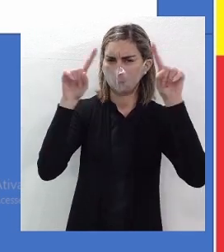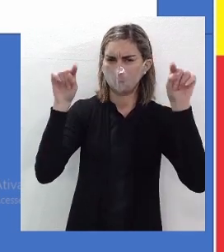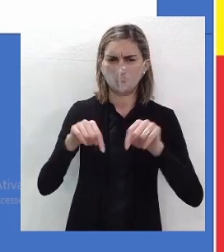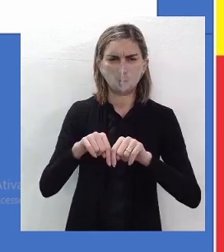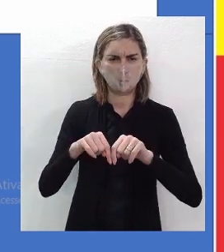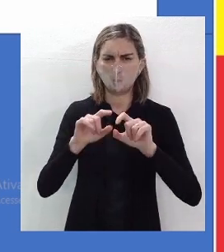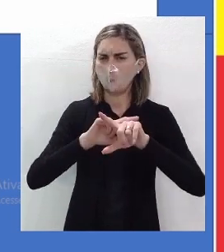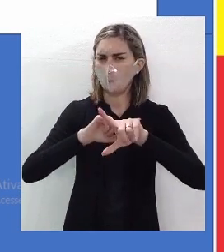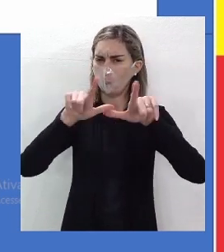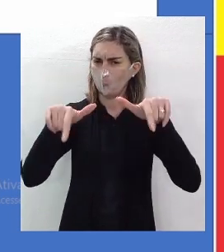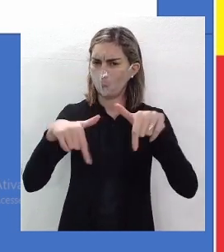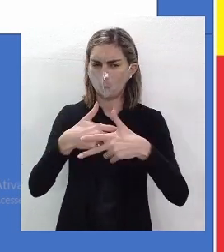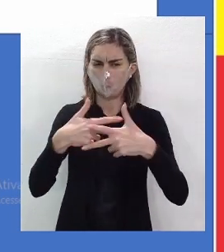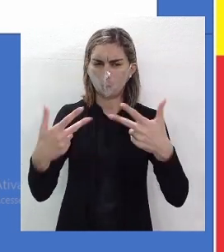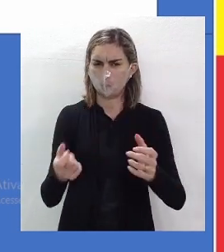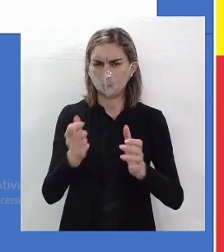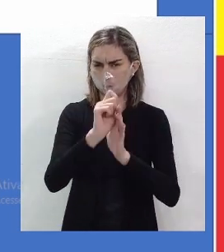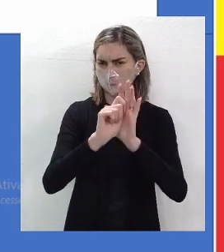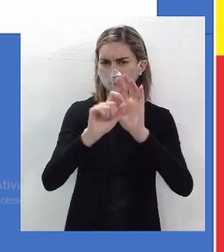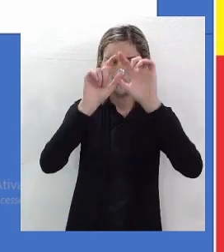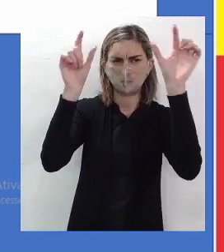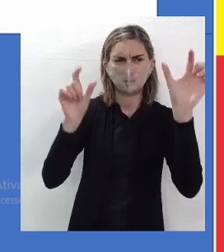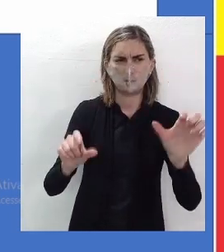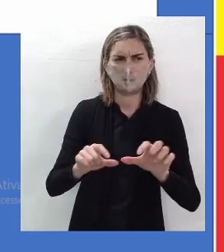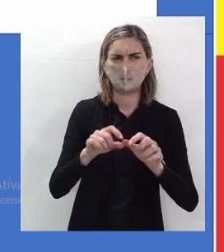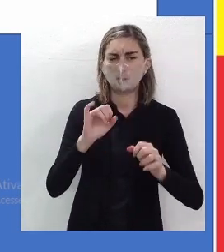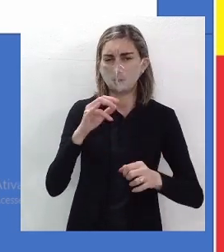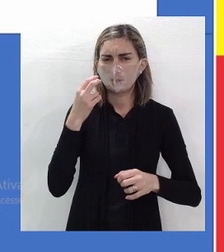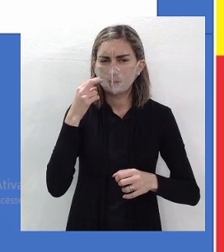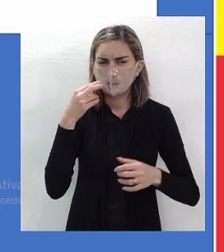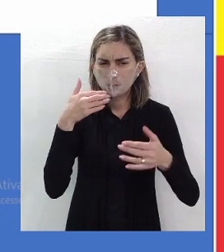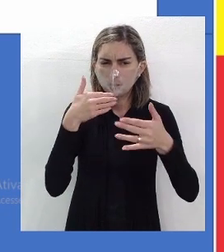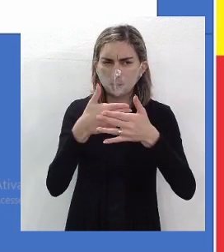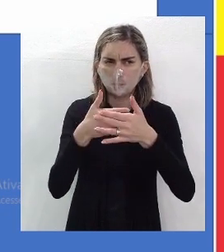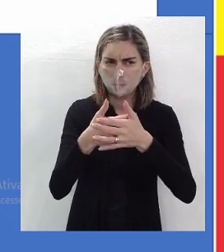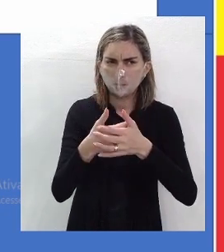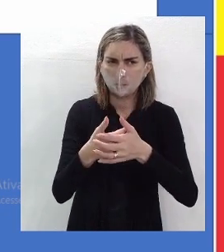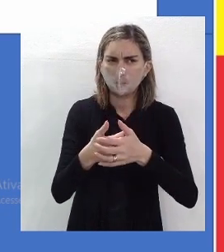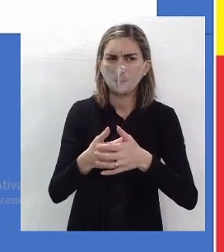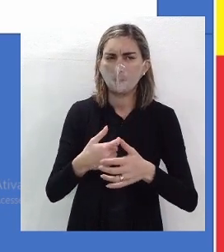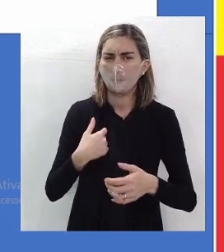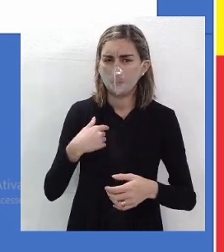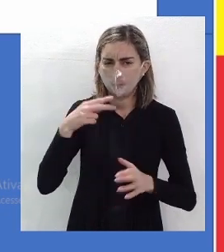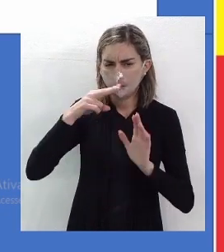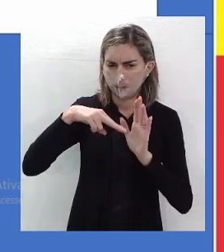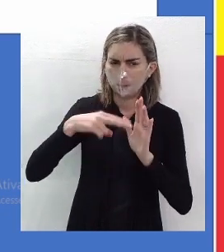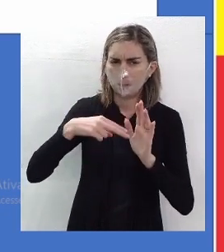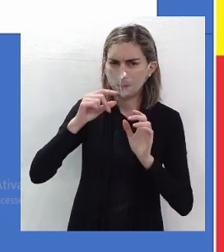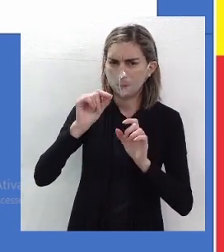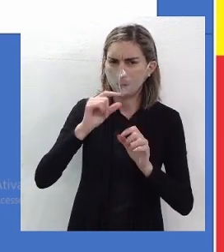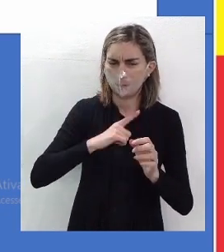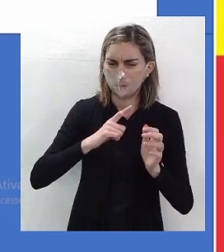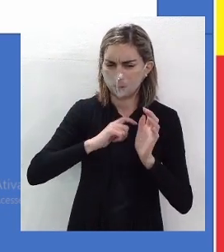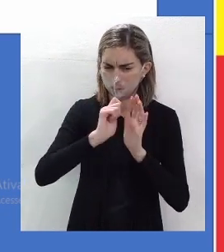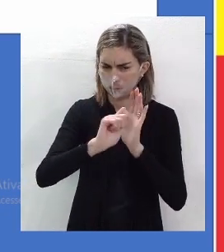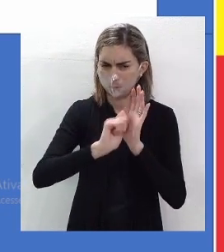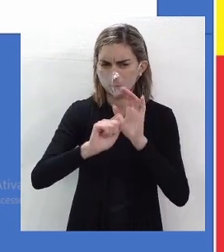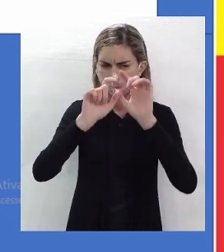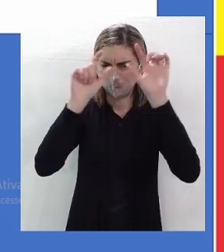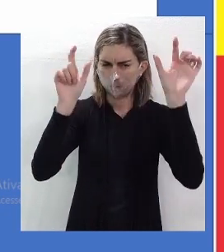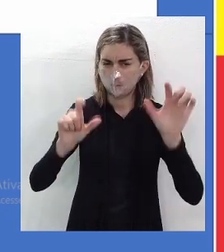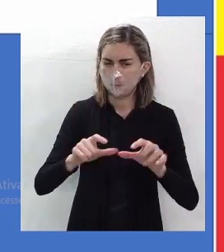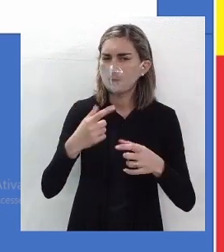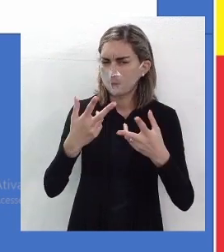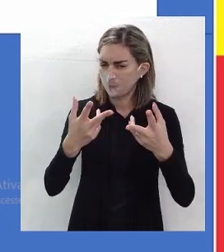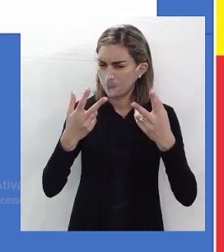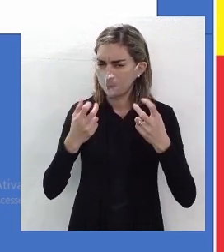quadro vazia e com coisas escritas ao redor, se a gente se aproximar mais um pouquinho e ler o que tem escrito na moldura, a